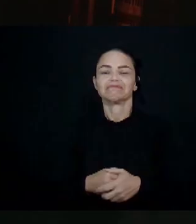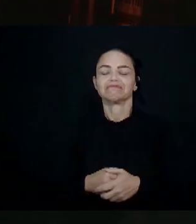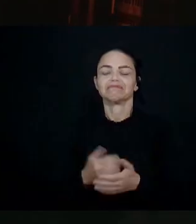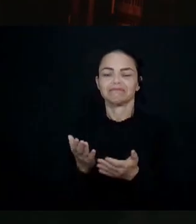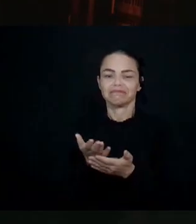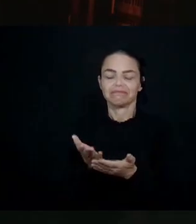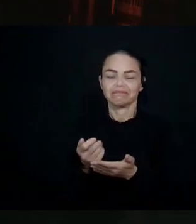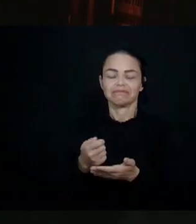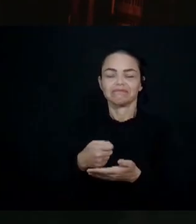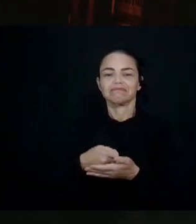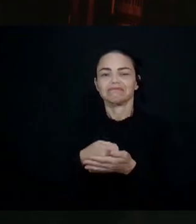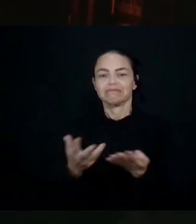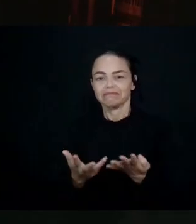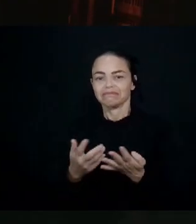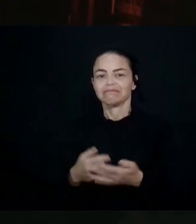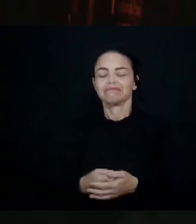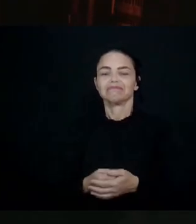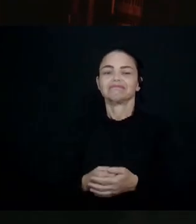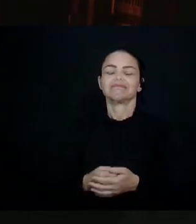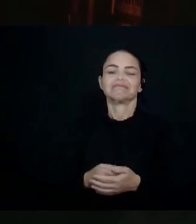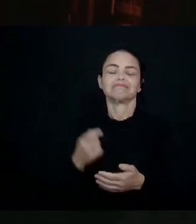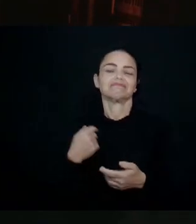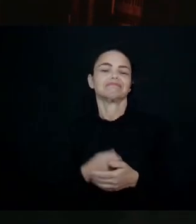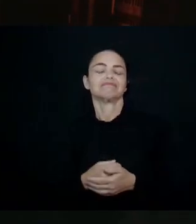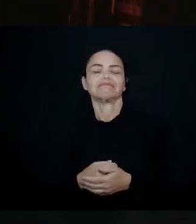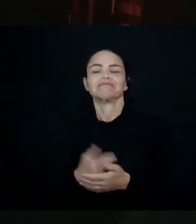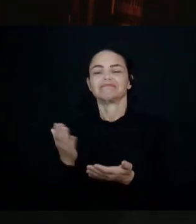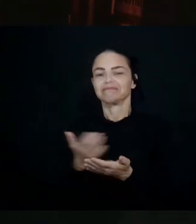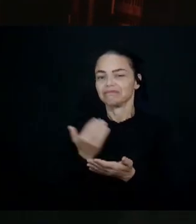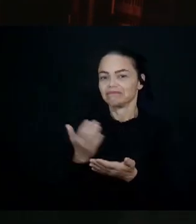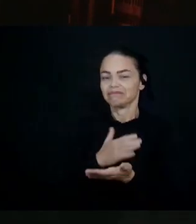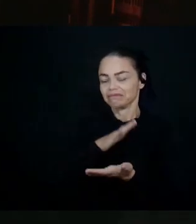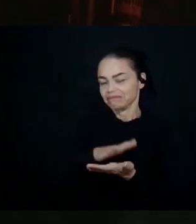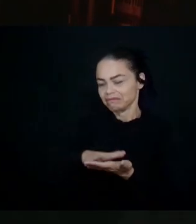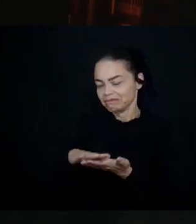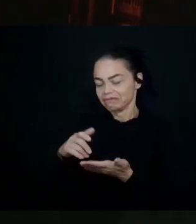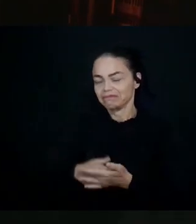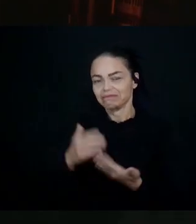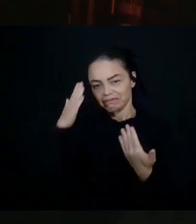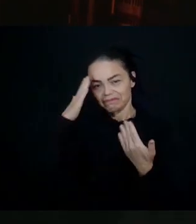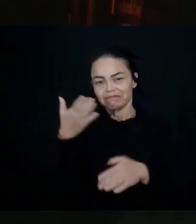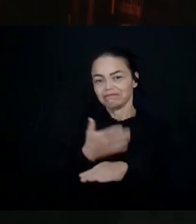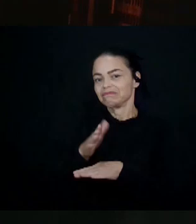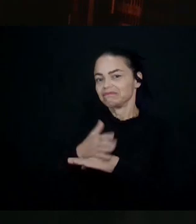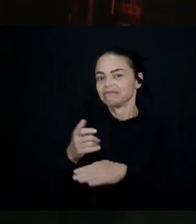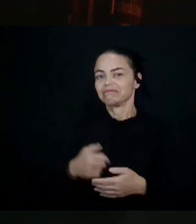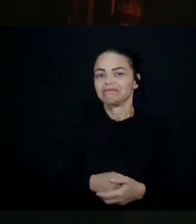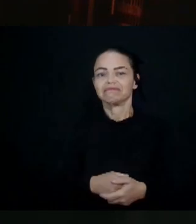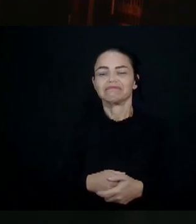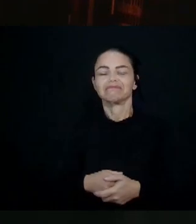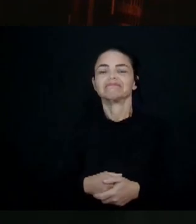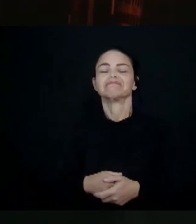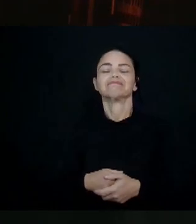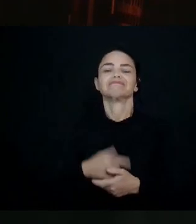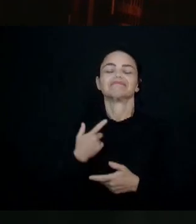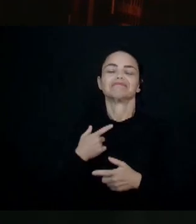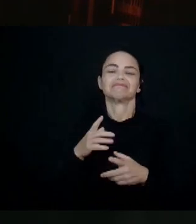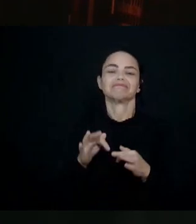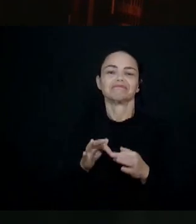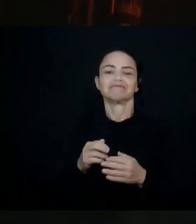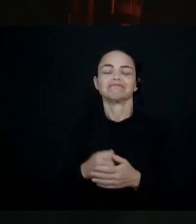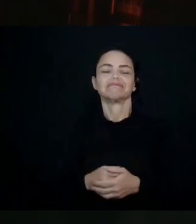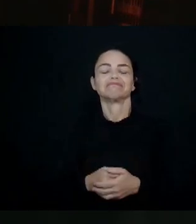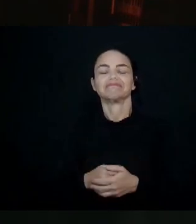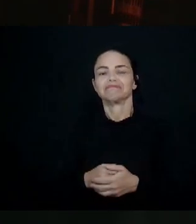de álbuns, de figurinhas, enfim. Eu quero agradecer a participação de vocês. Considerações finais, por favor, Tiago.